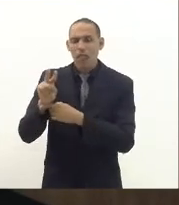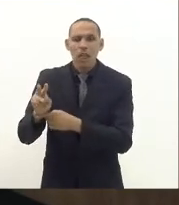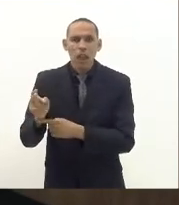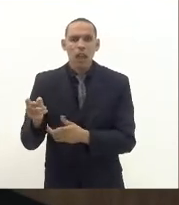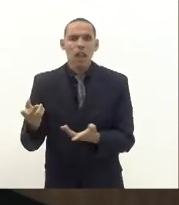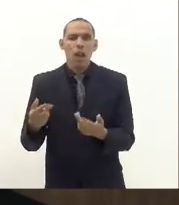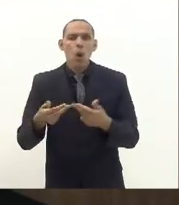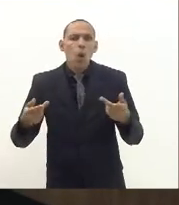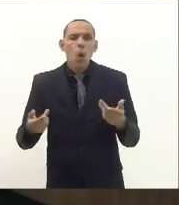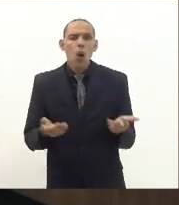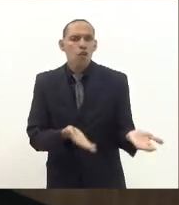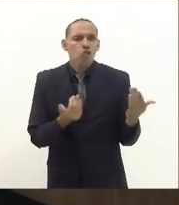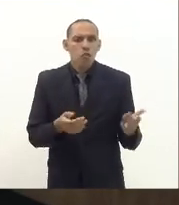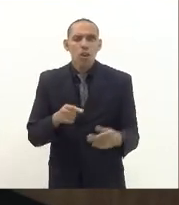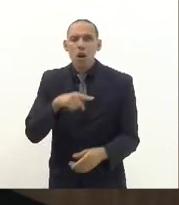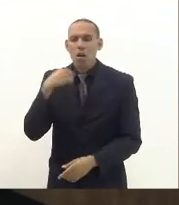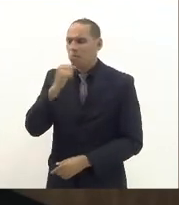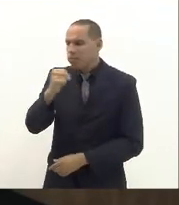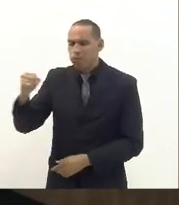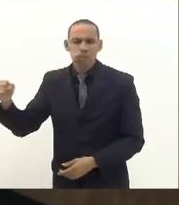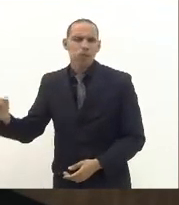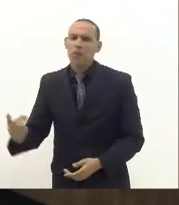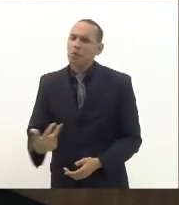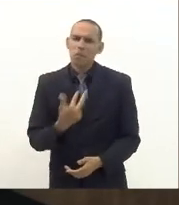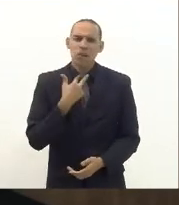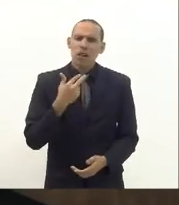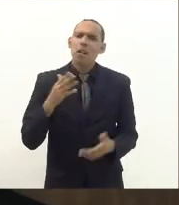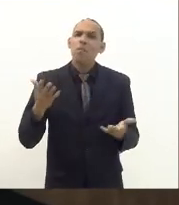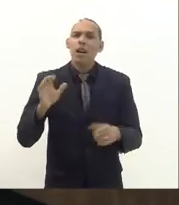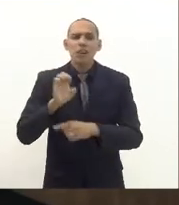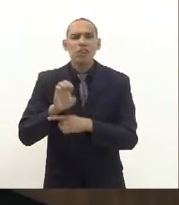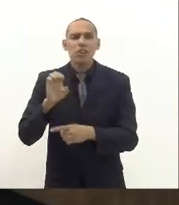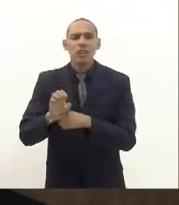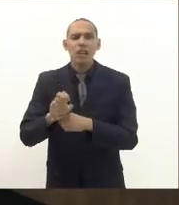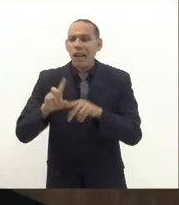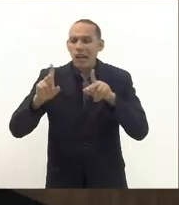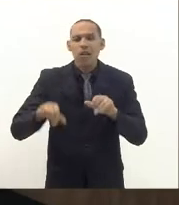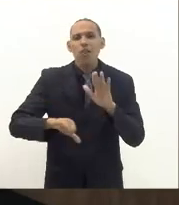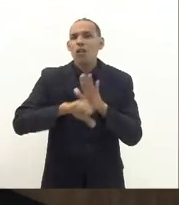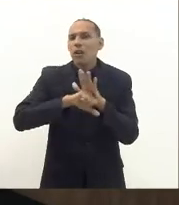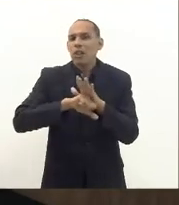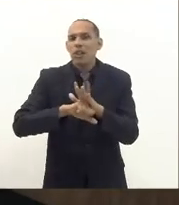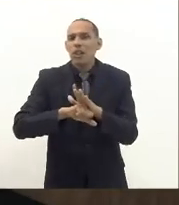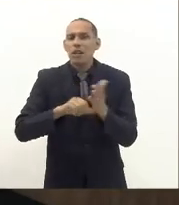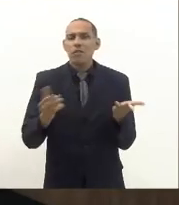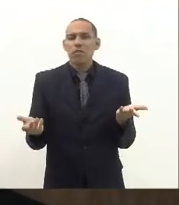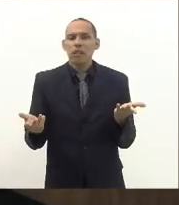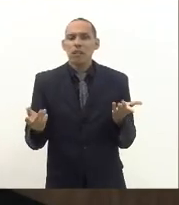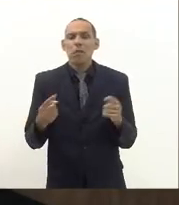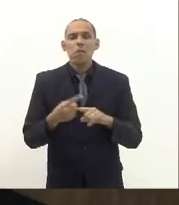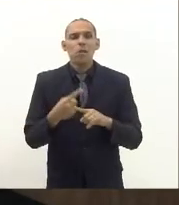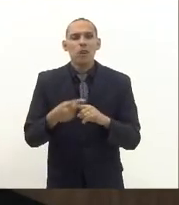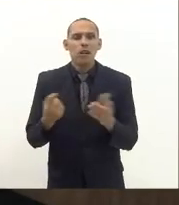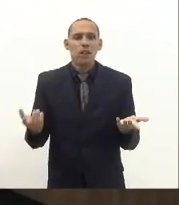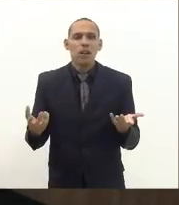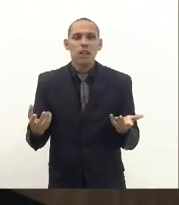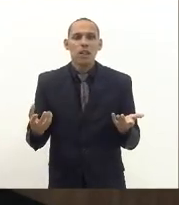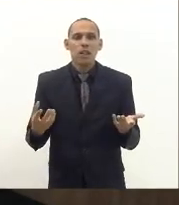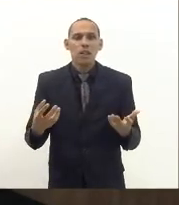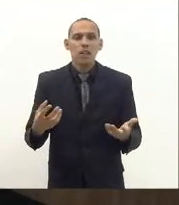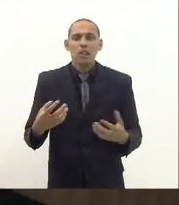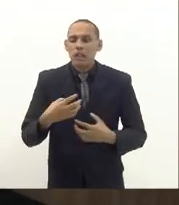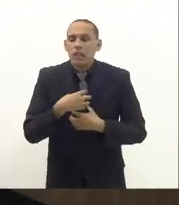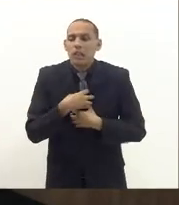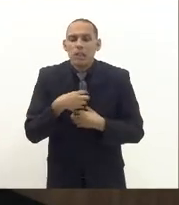tira a vida da Nossa Juventude agora não pode um estado agir como crime organizado age porque aí qual é o o